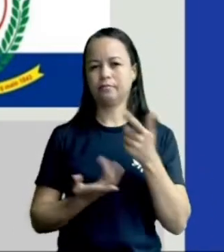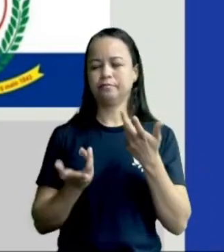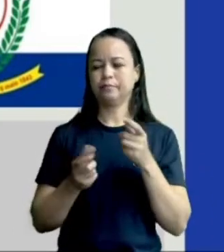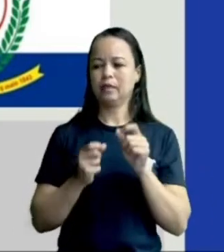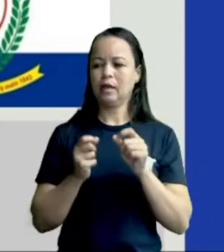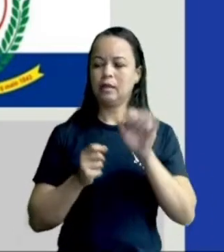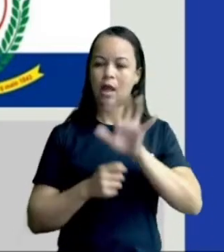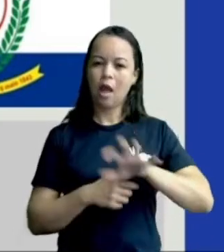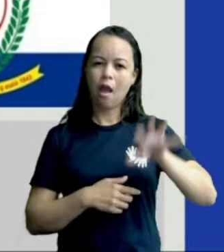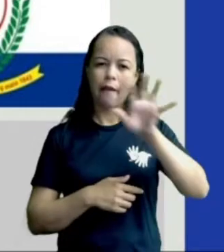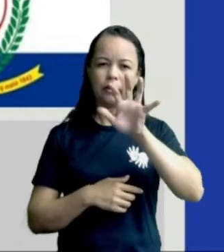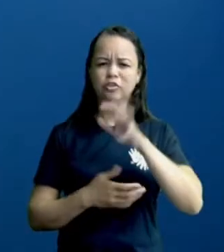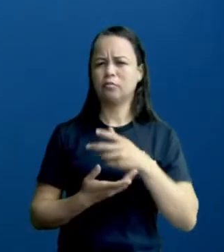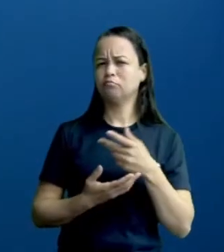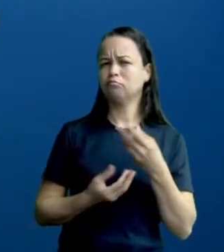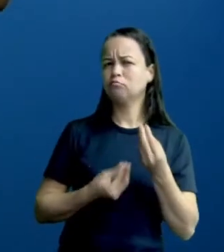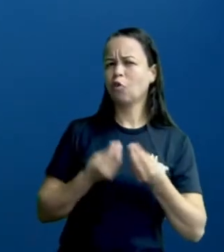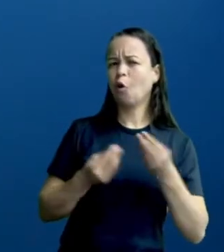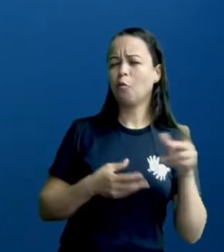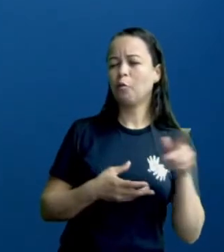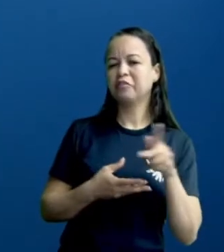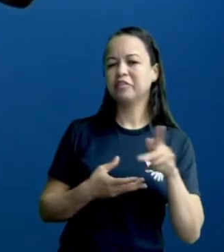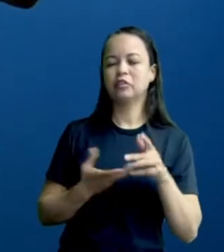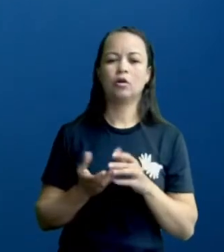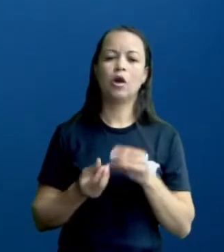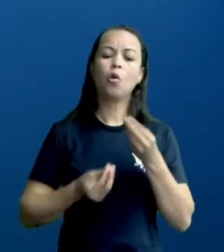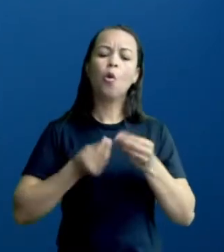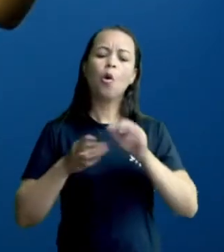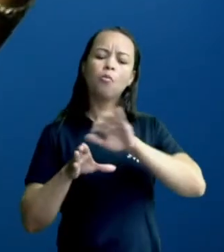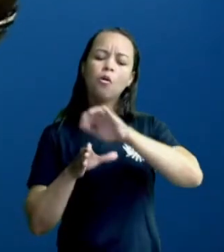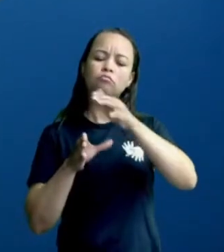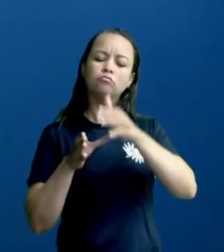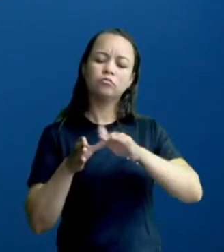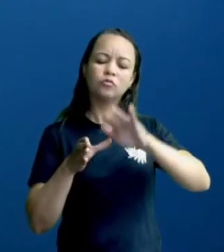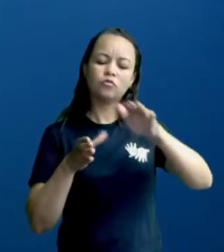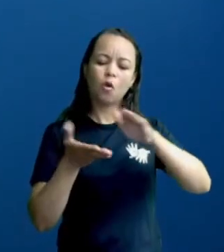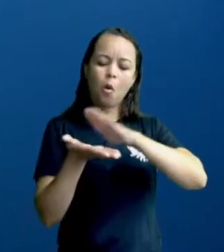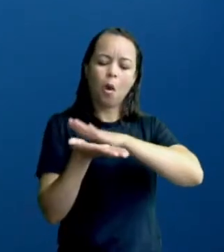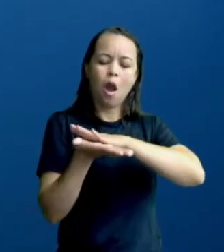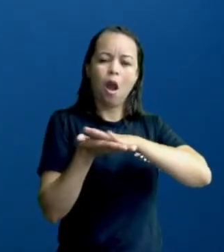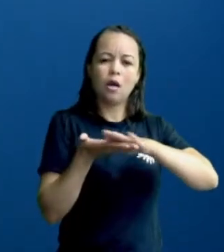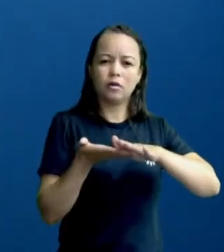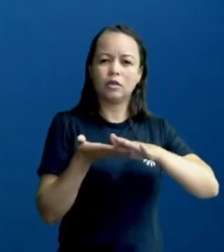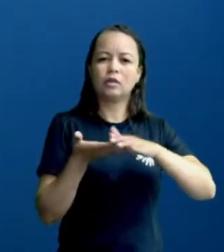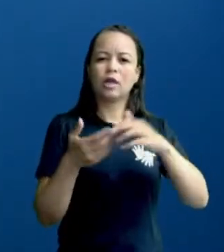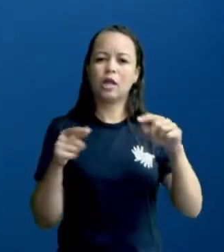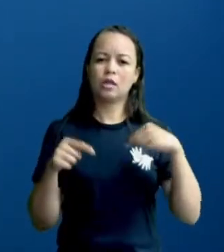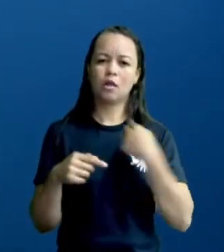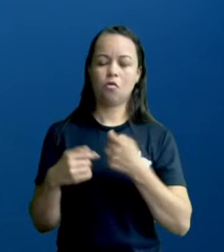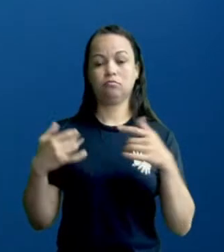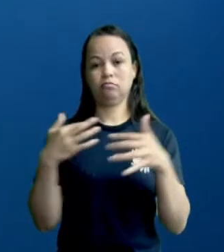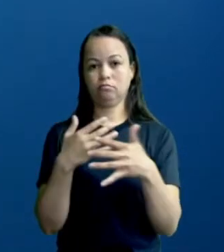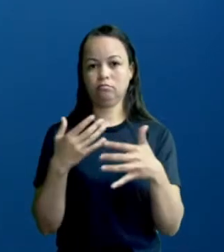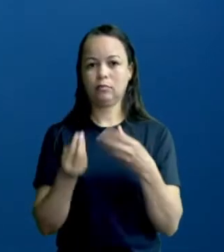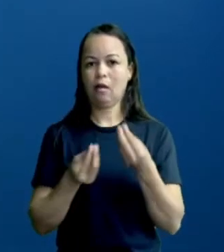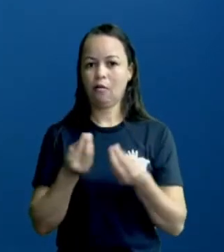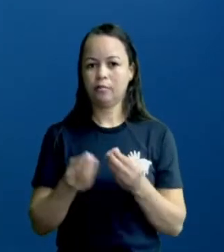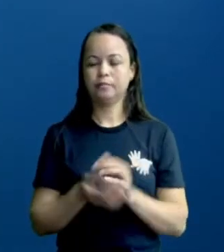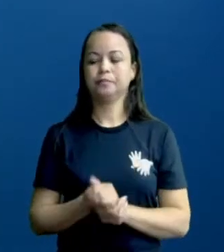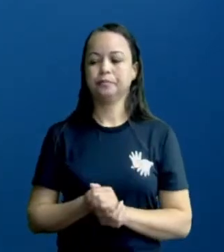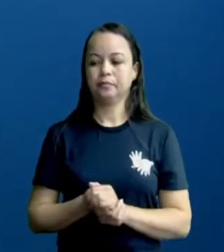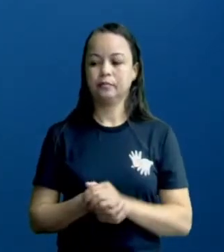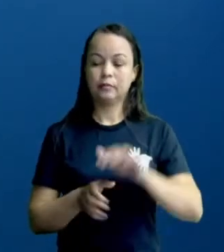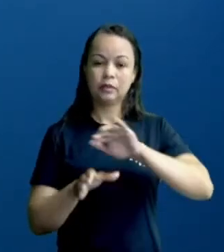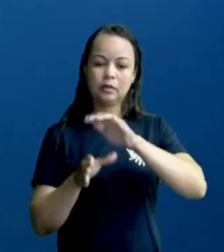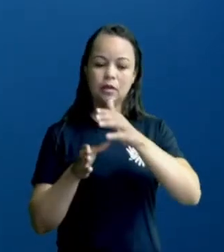professora? Como é o formato dela, né? O relevo dela, como é o formato da nossa cidade? Então, a topografia